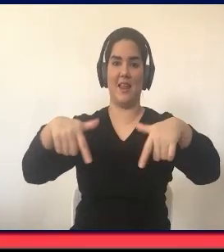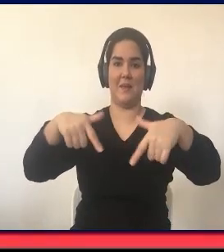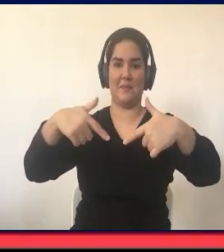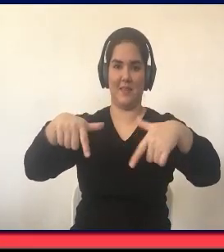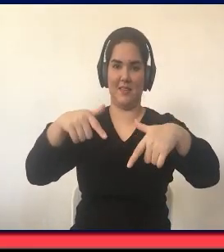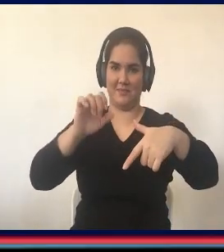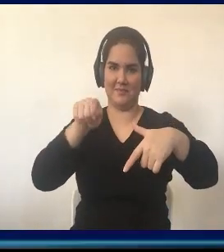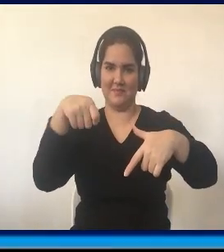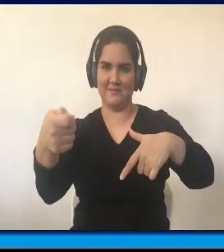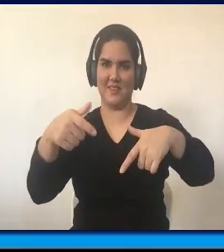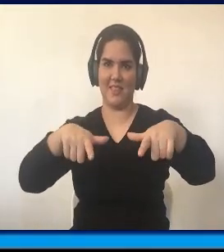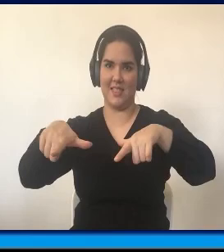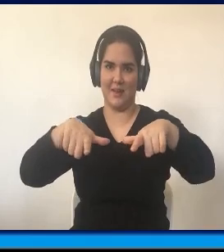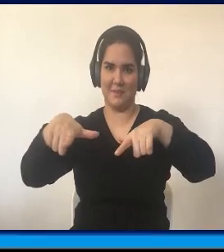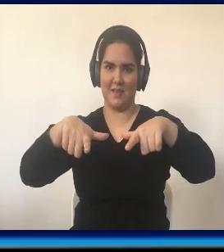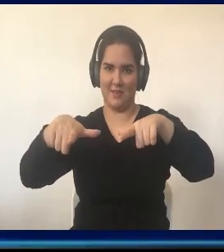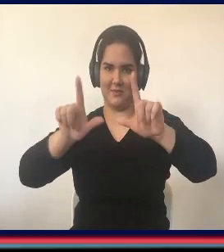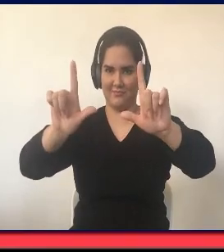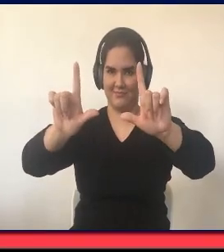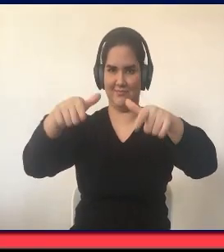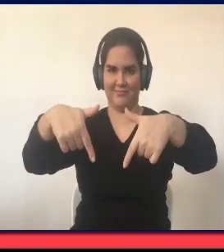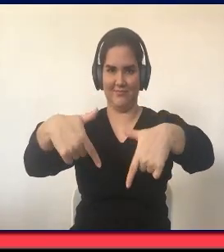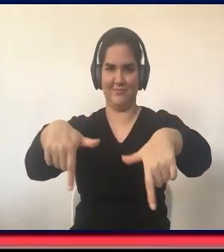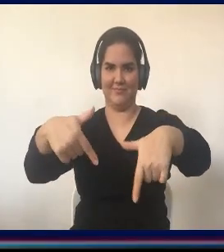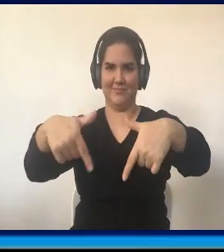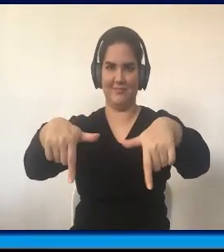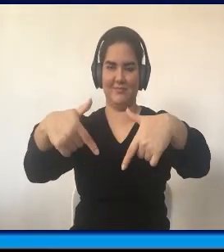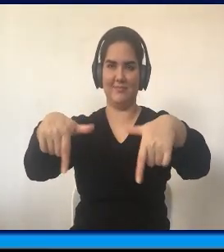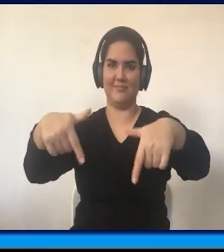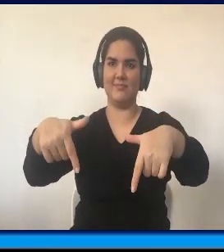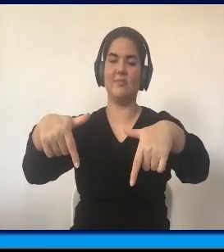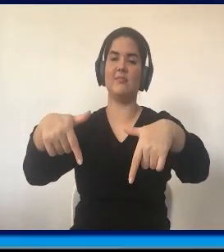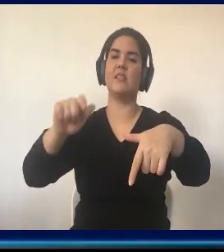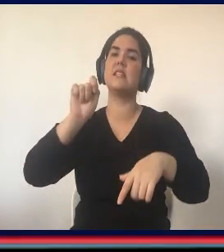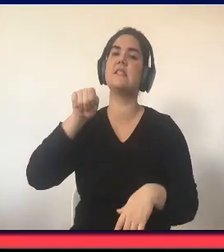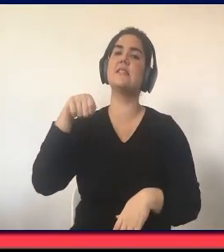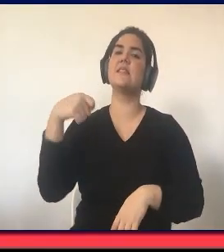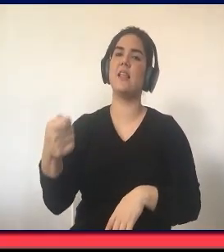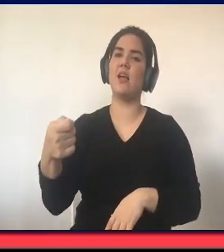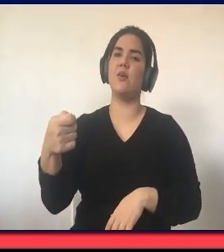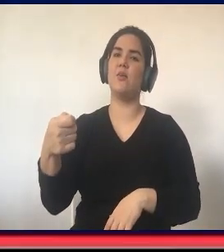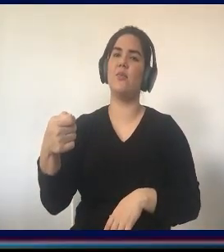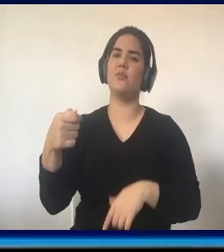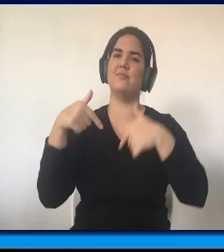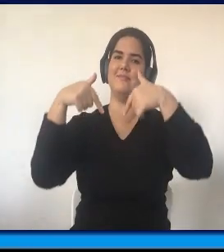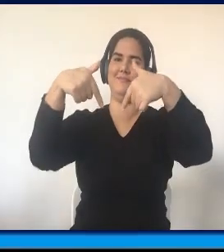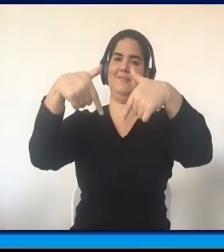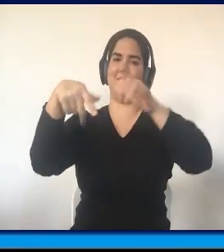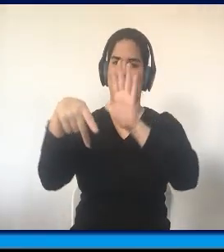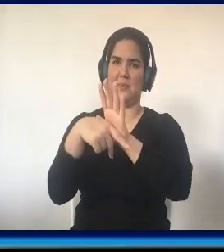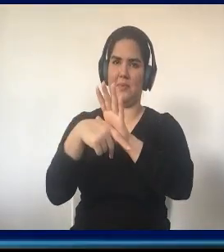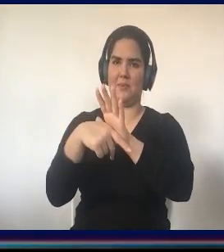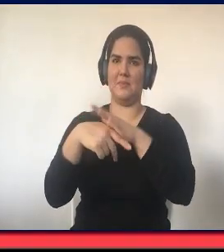só com o polegar e o indicador, né? E assim é recreação. Então tá aí o sinal da recreação, que você deve ter